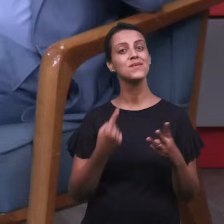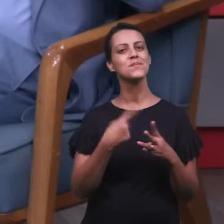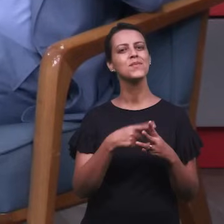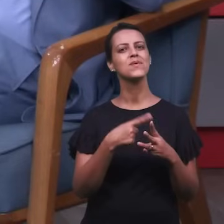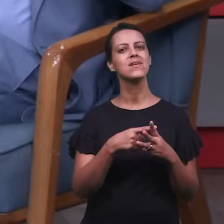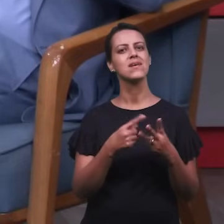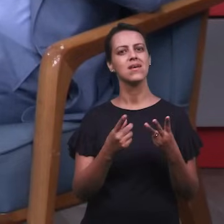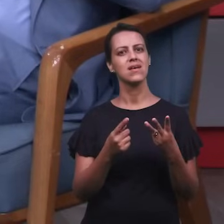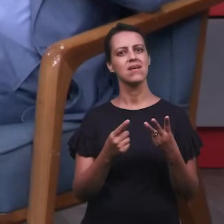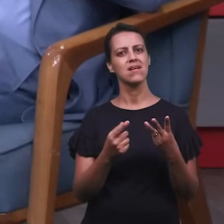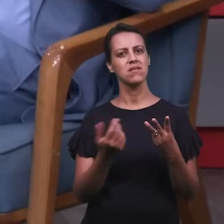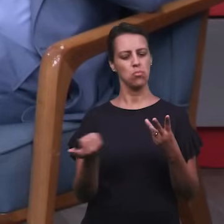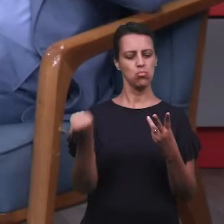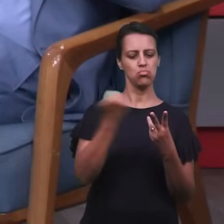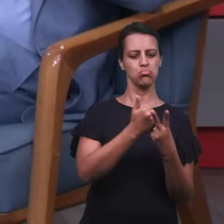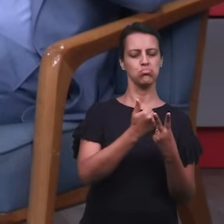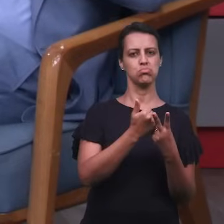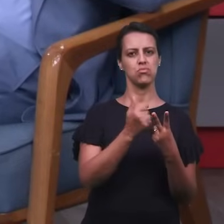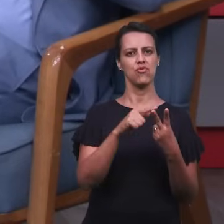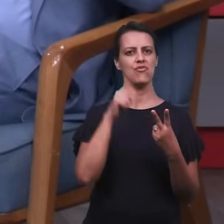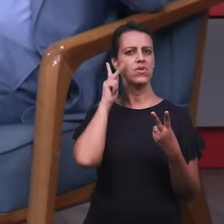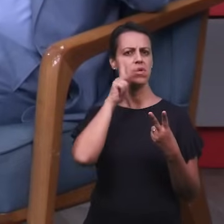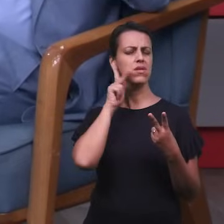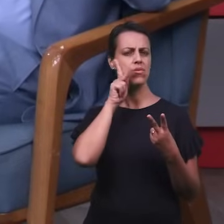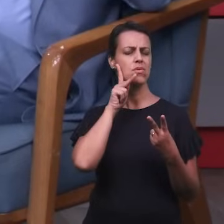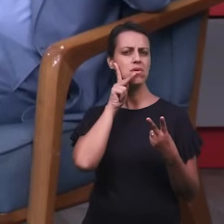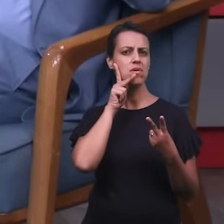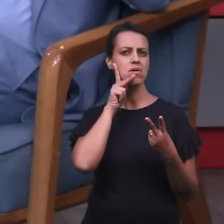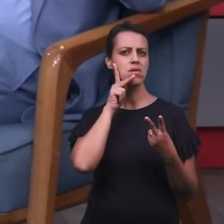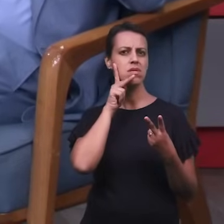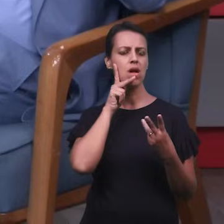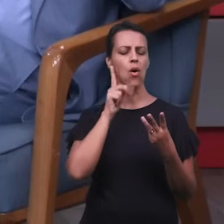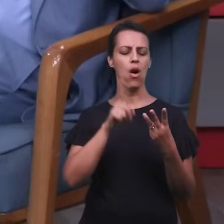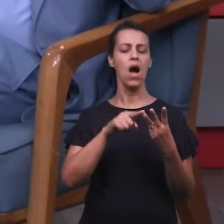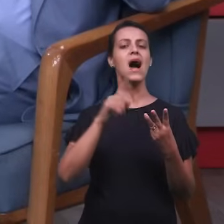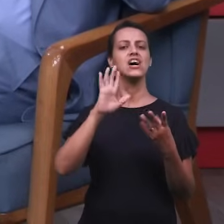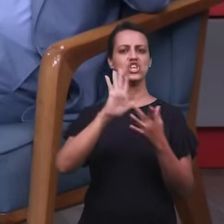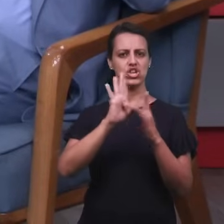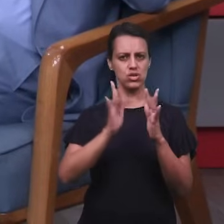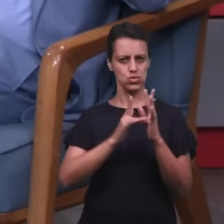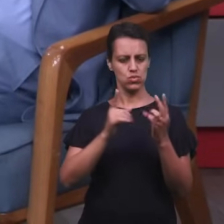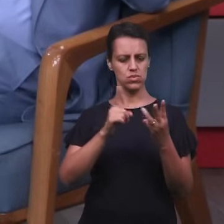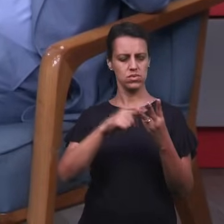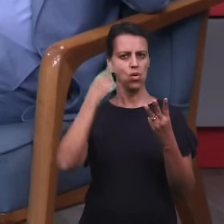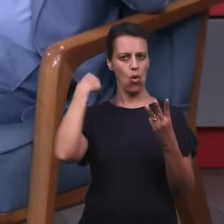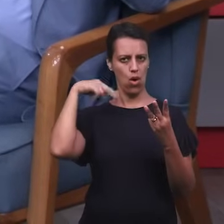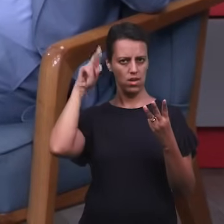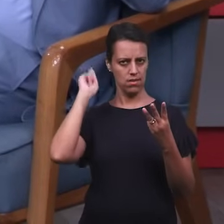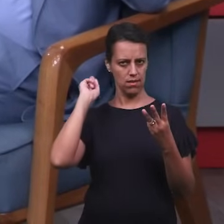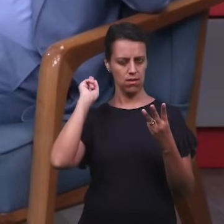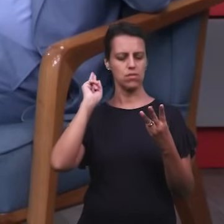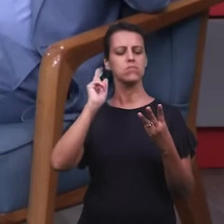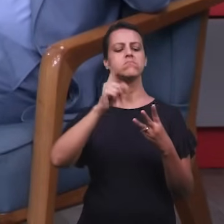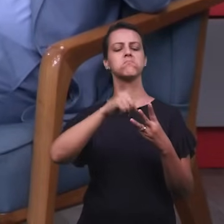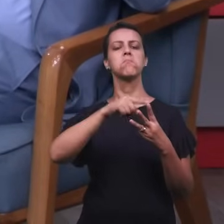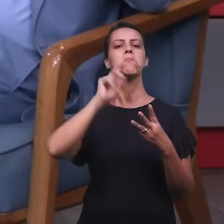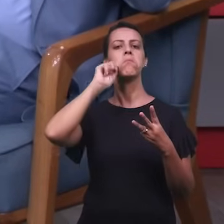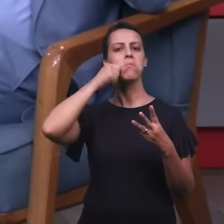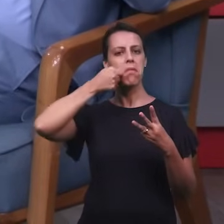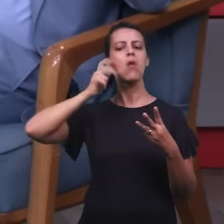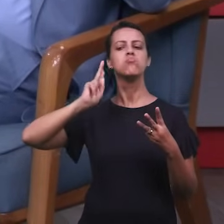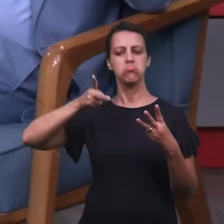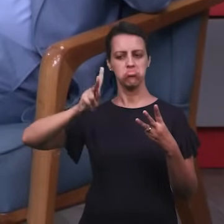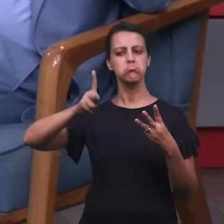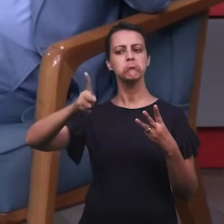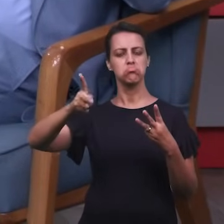foram substituídas pelo vinho. Então você tinha, ele é o Cordeiro, o pão